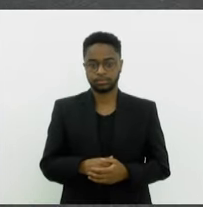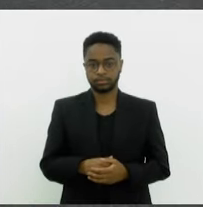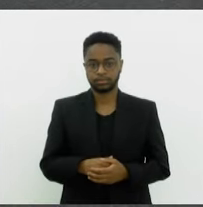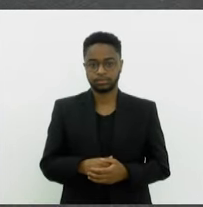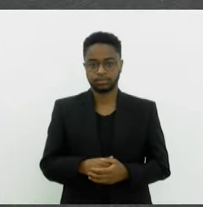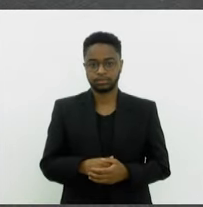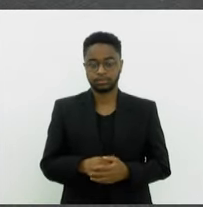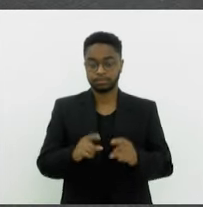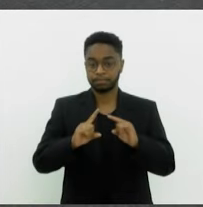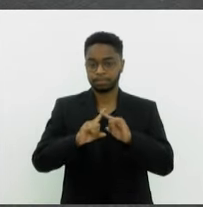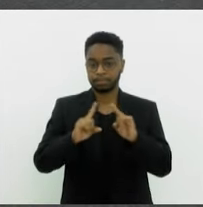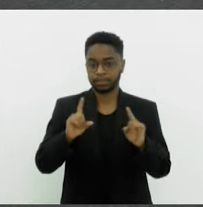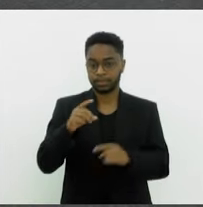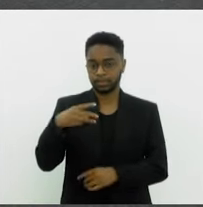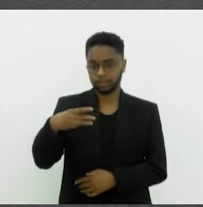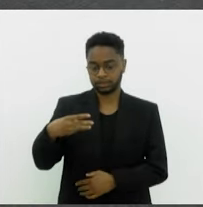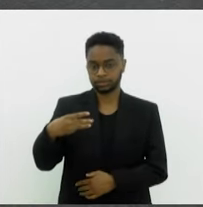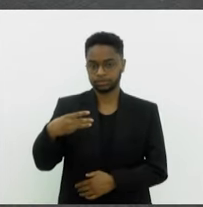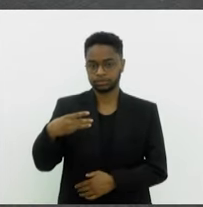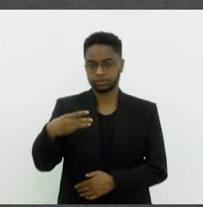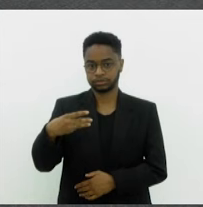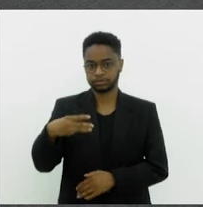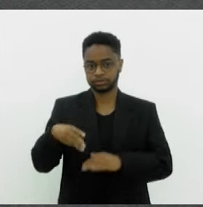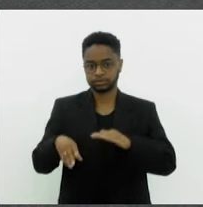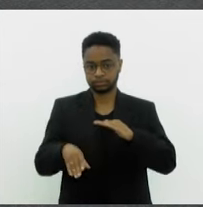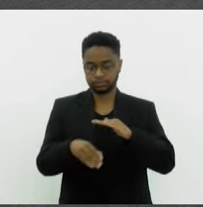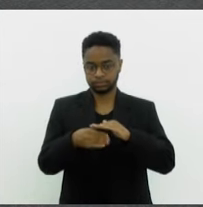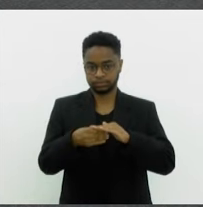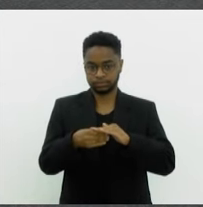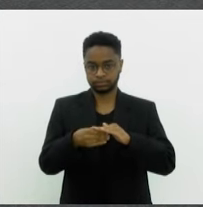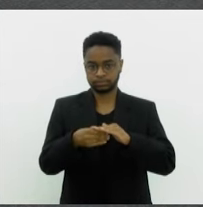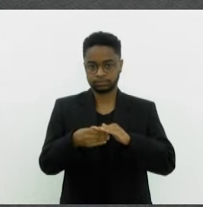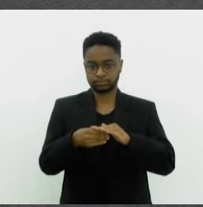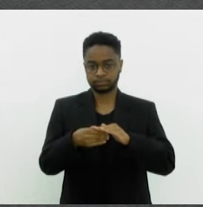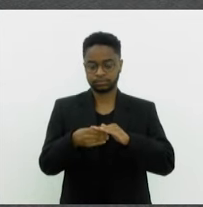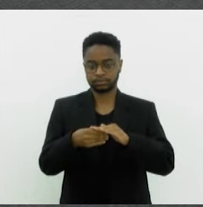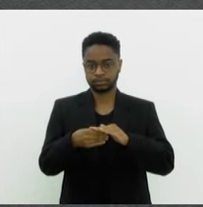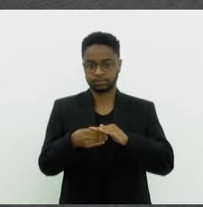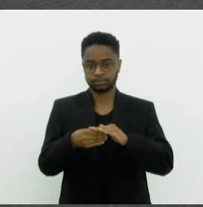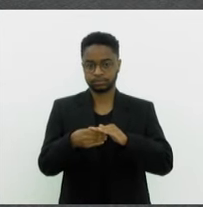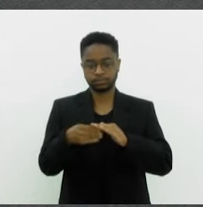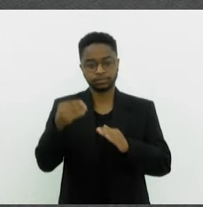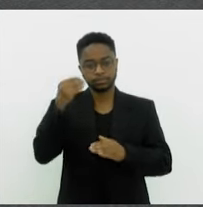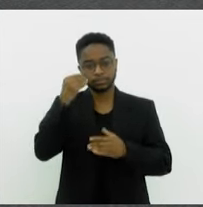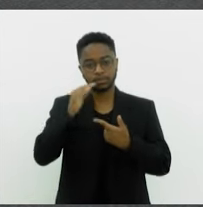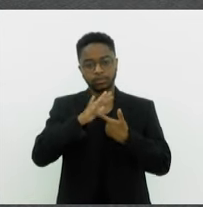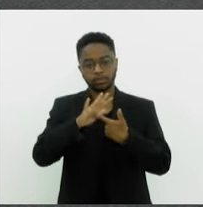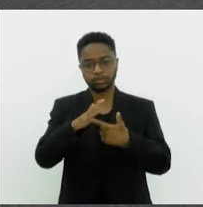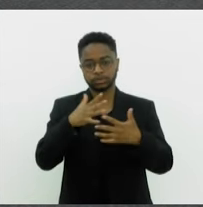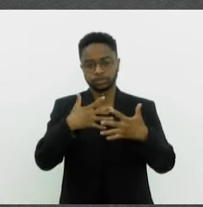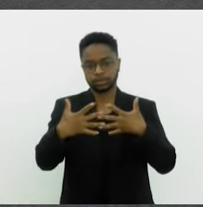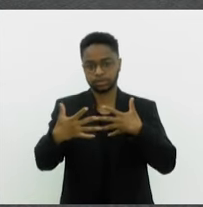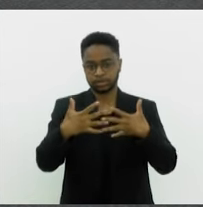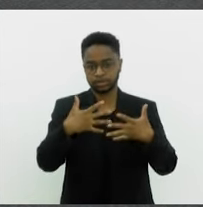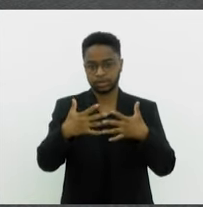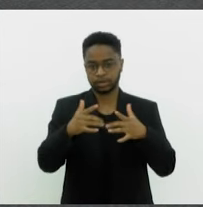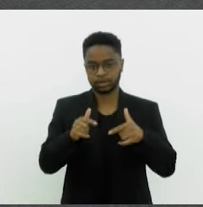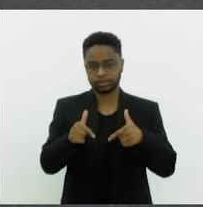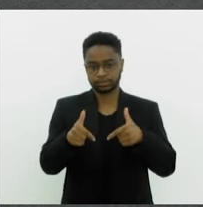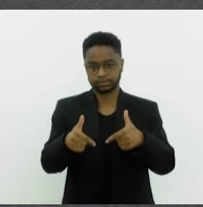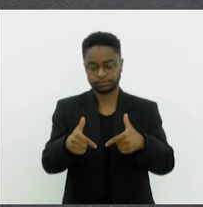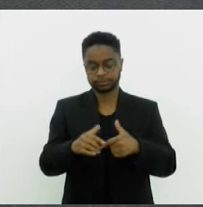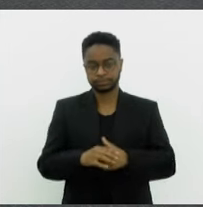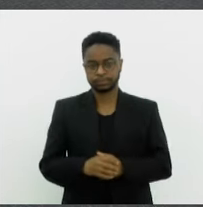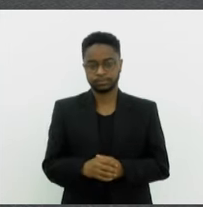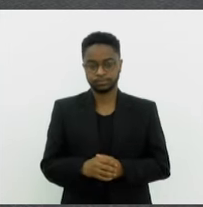mas 3 delas são para dar mais transparência. Então,